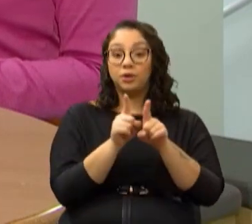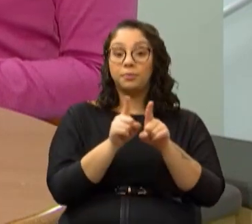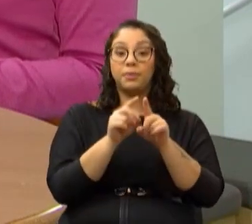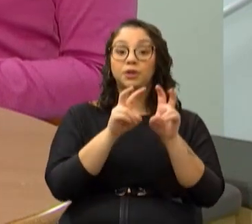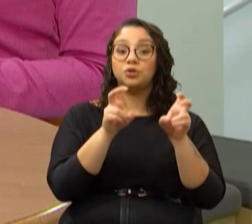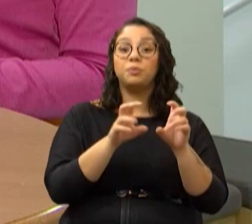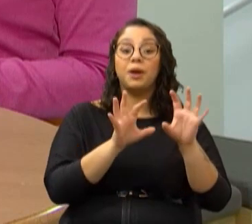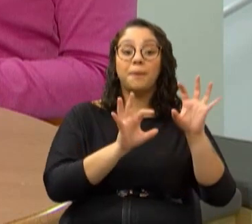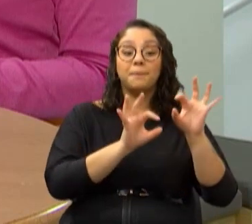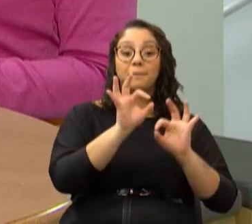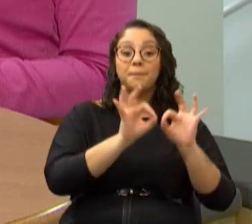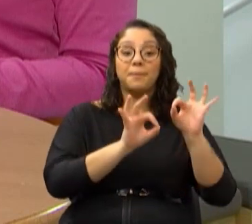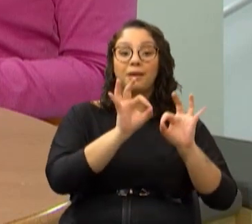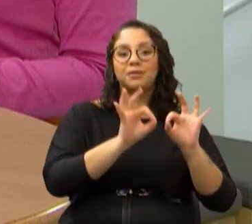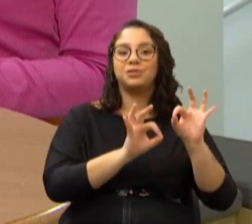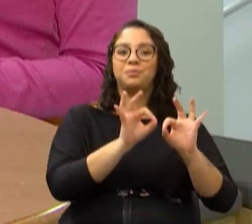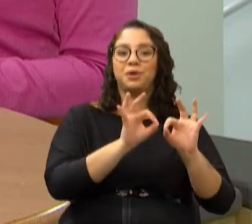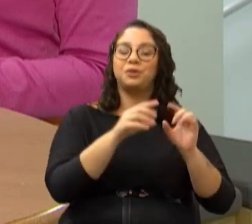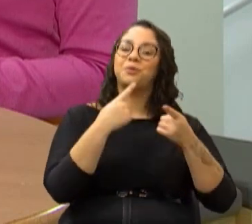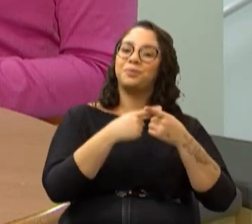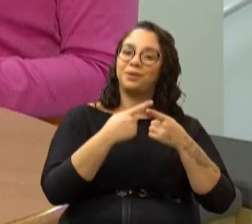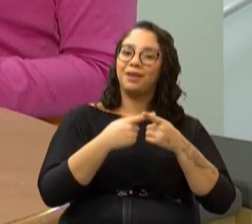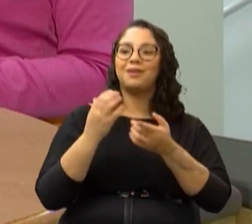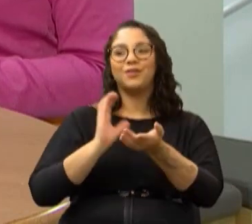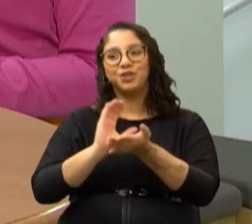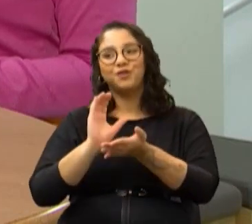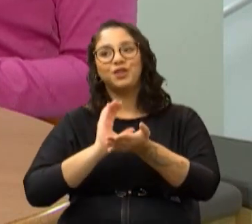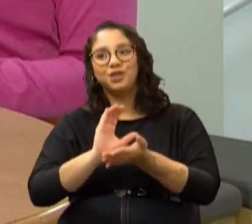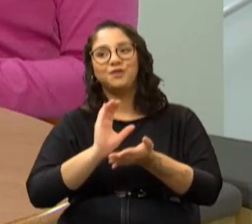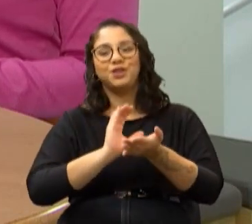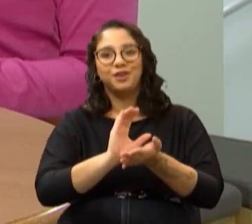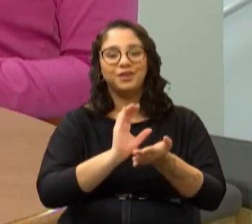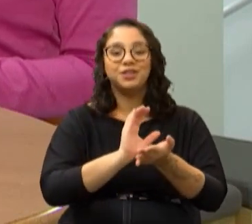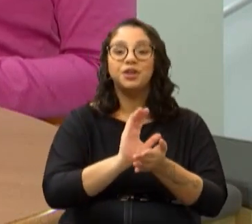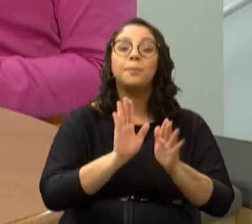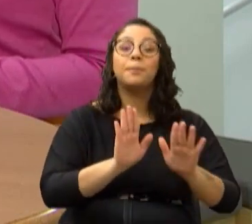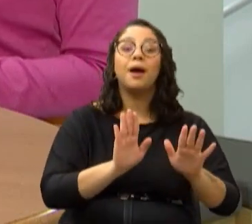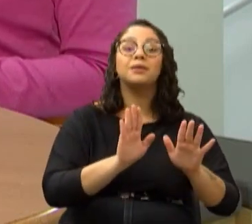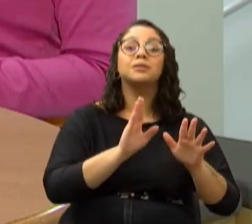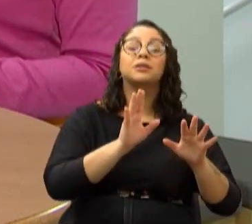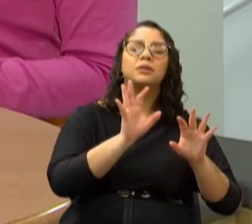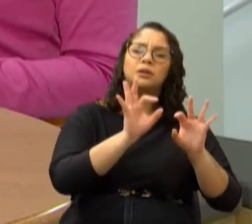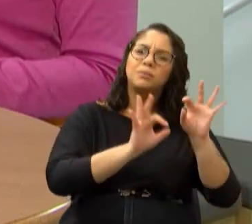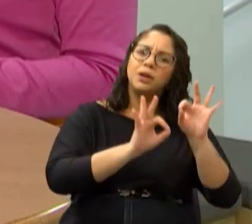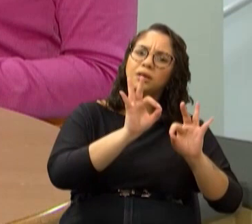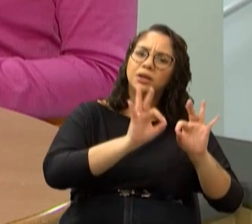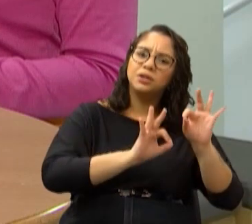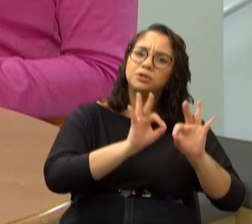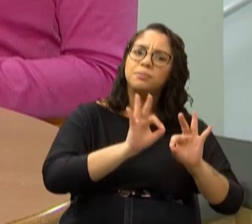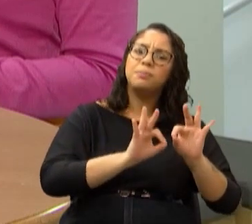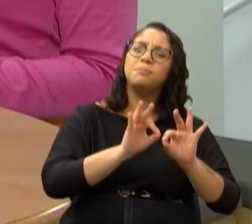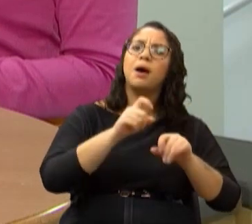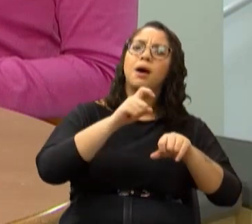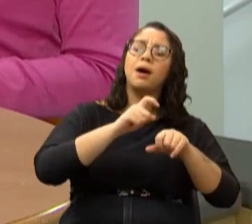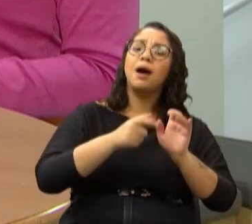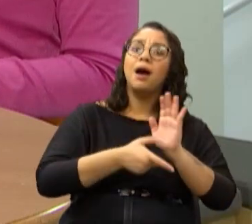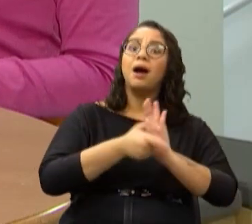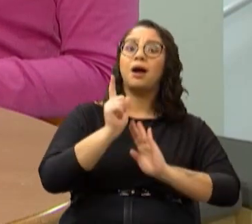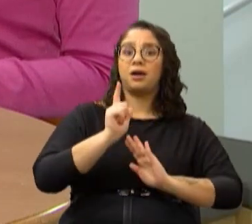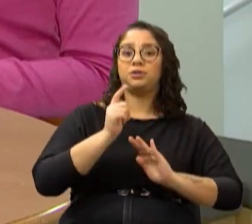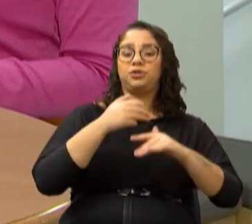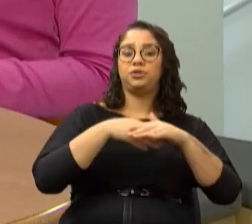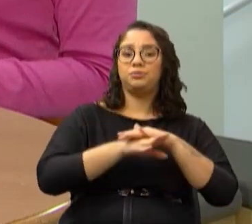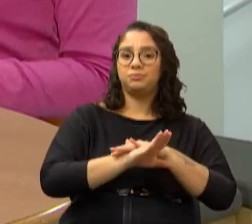E eu acho muito legal aqui falar também sobre a palavra planejamento, porque a gente só veio falando que investir, mas por que